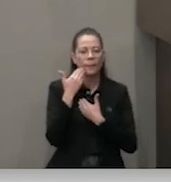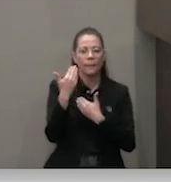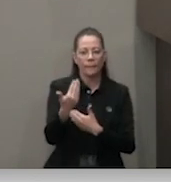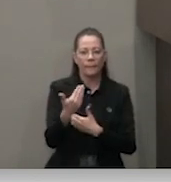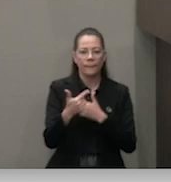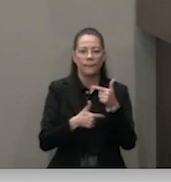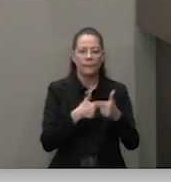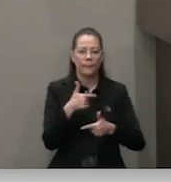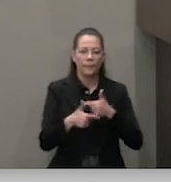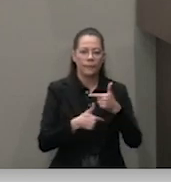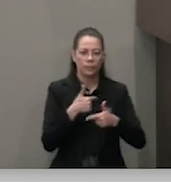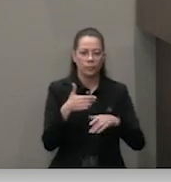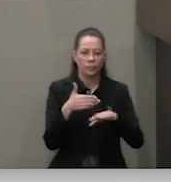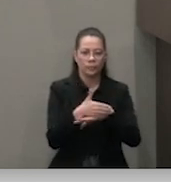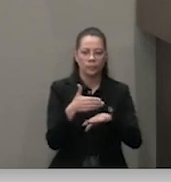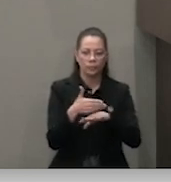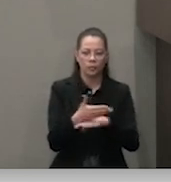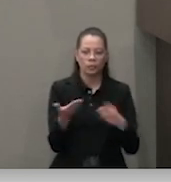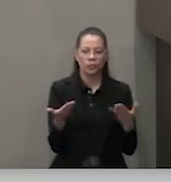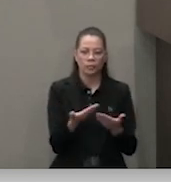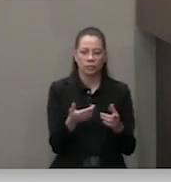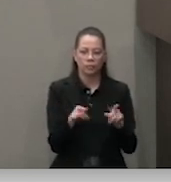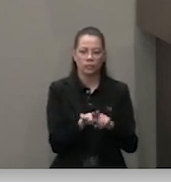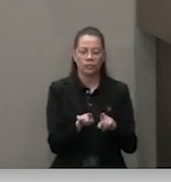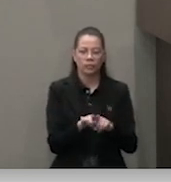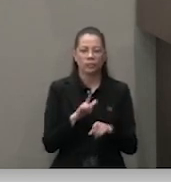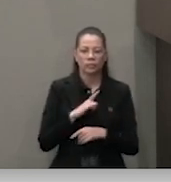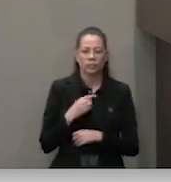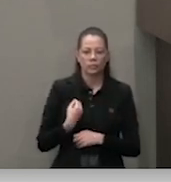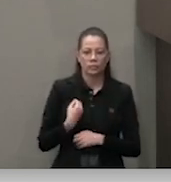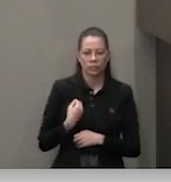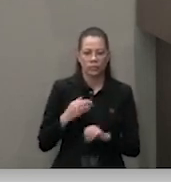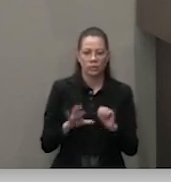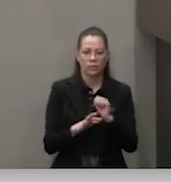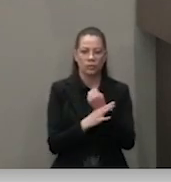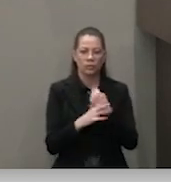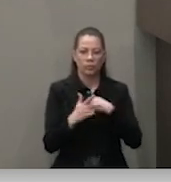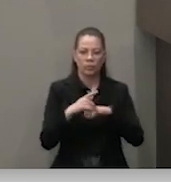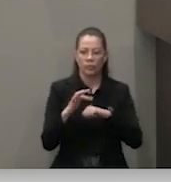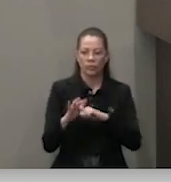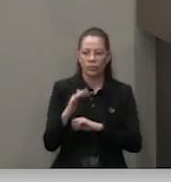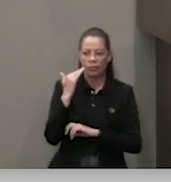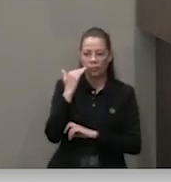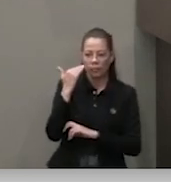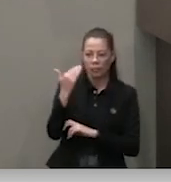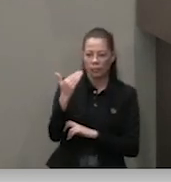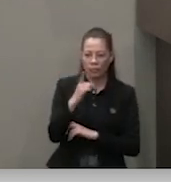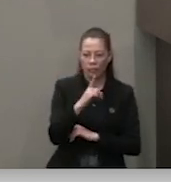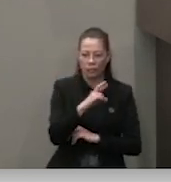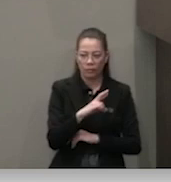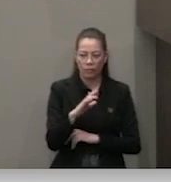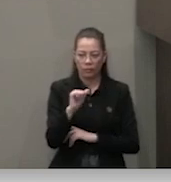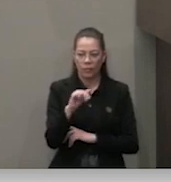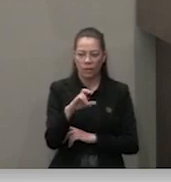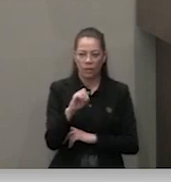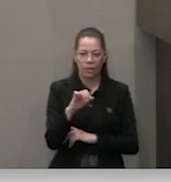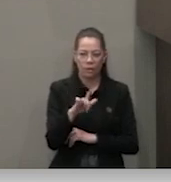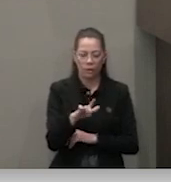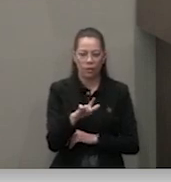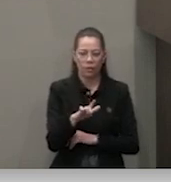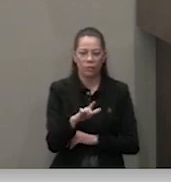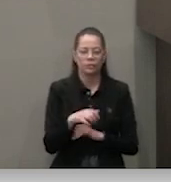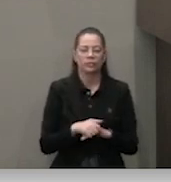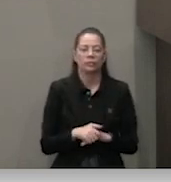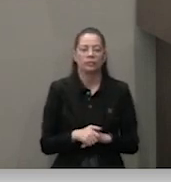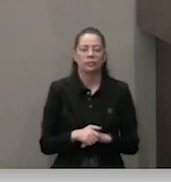a sua participação a sua dedicação para com a segurança de p fundo Muito obrigado Doutora Carol tá a senhora